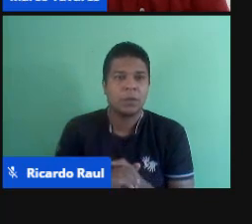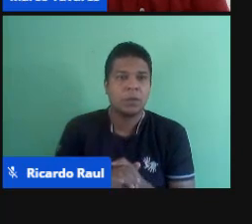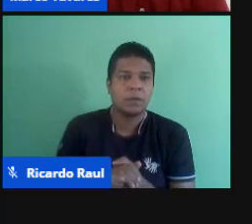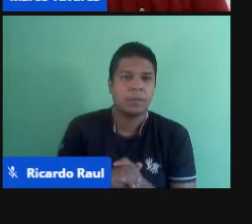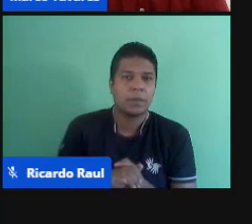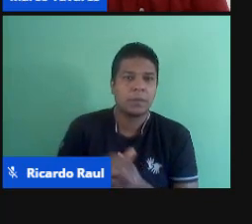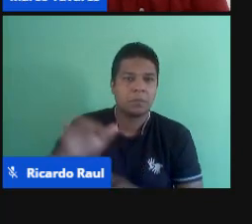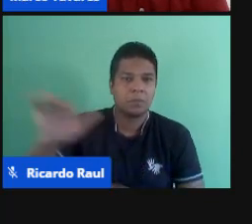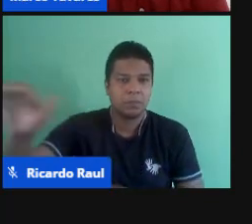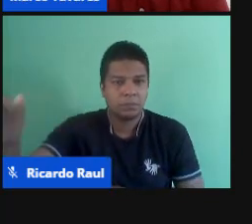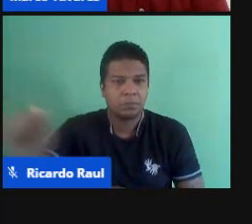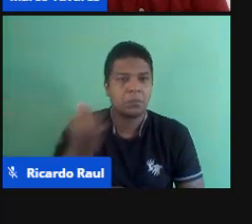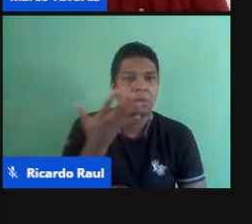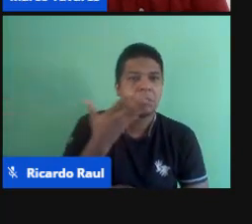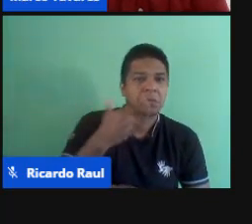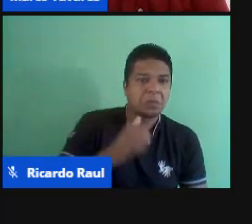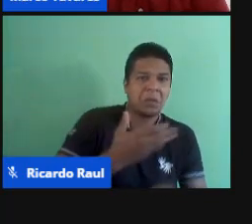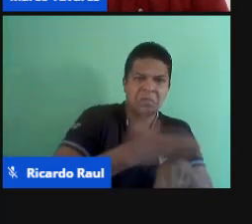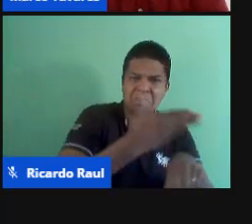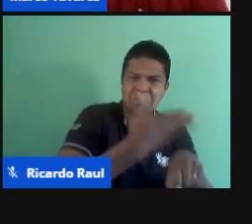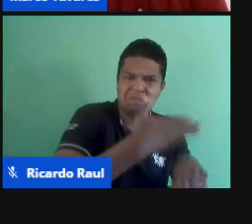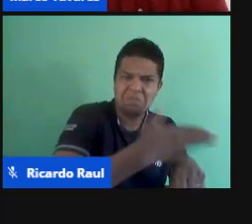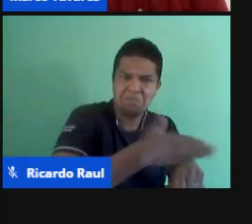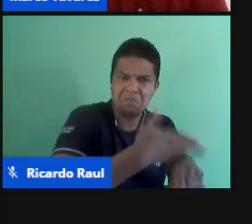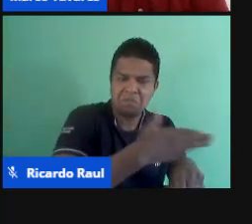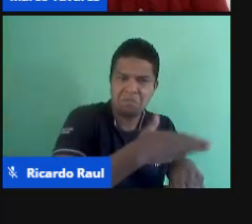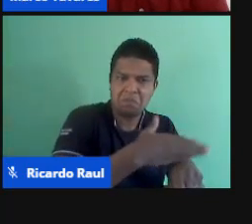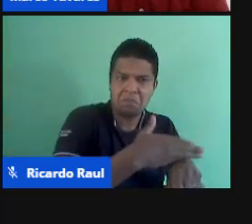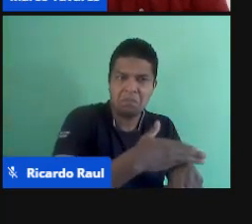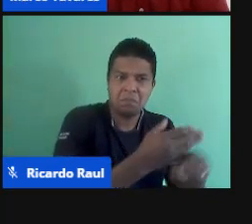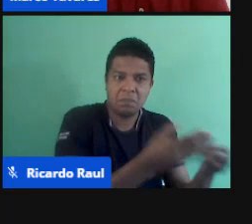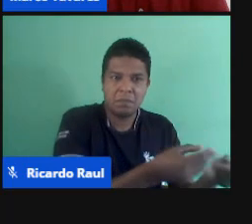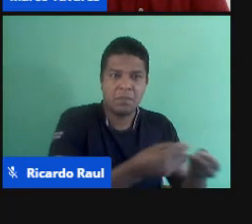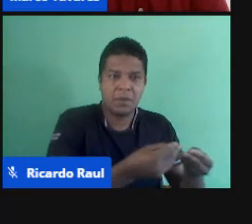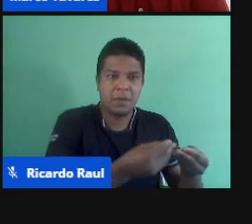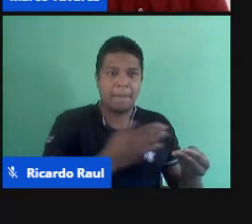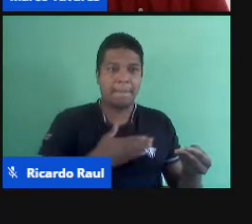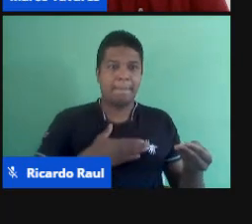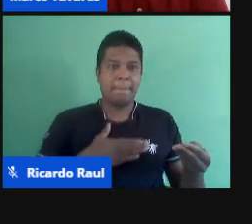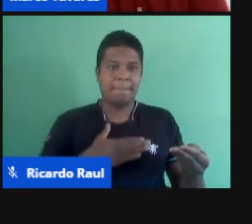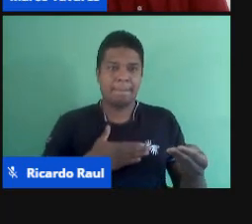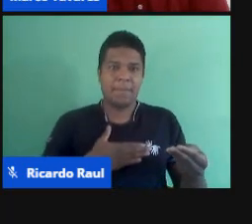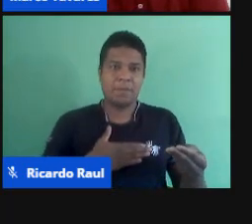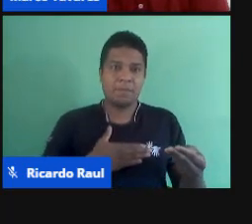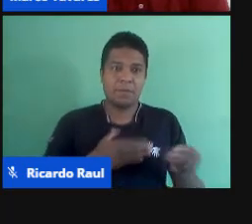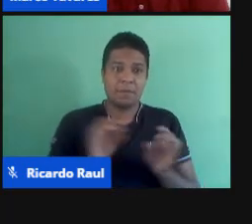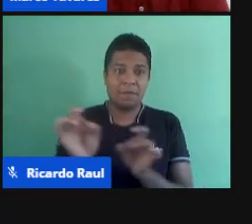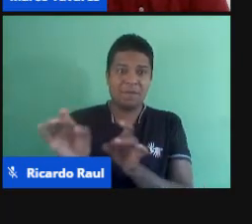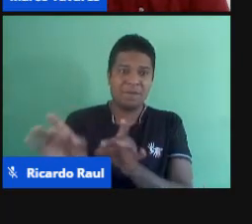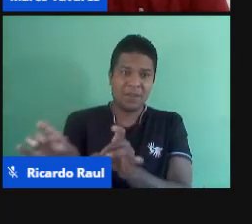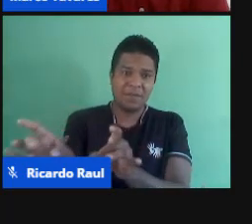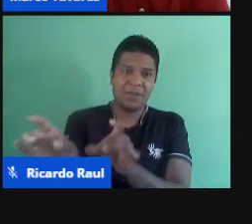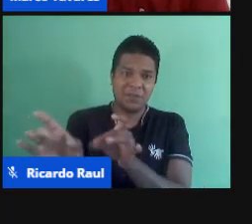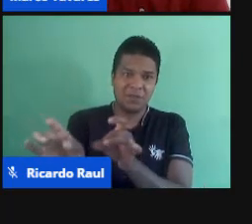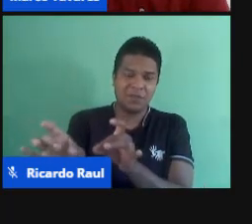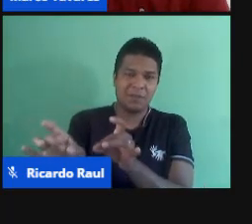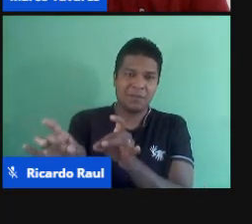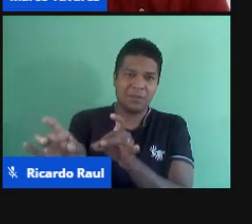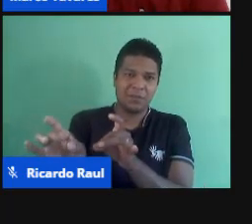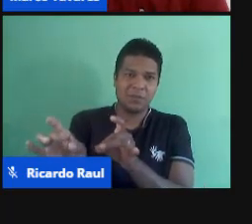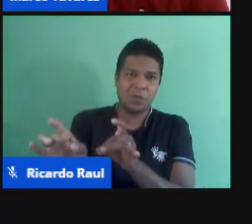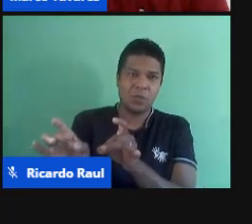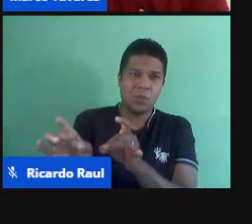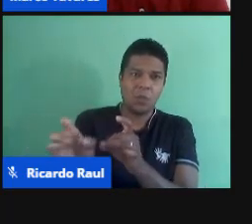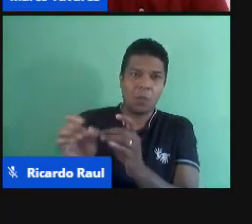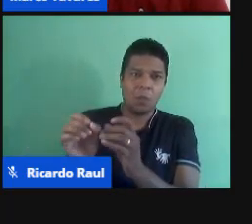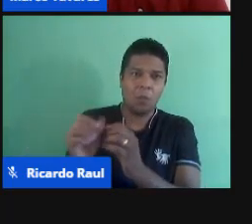garoto, transformava ele num craque e ele era meu produto de venda. Então eu vendia o